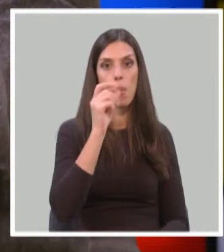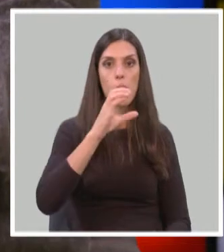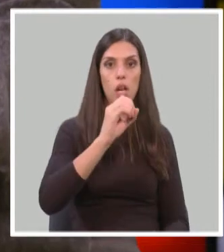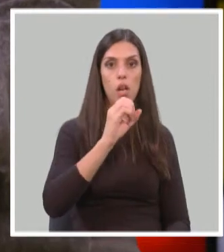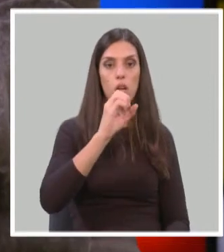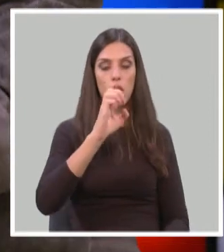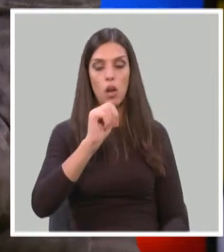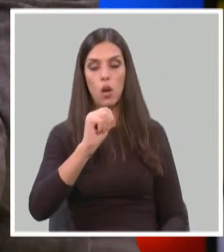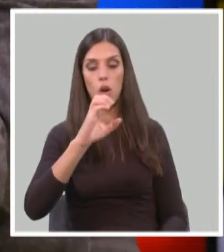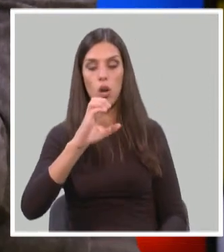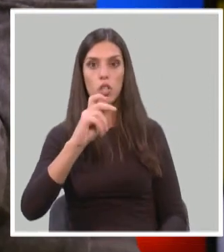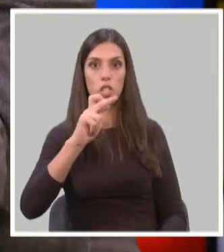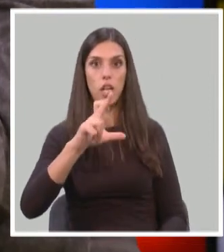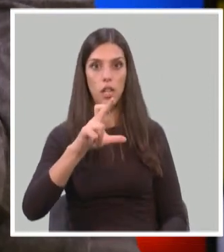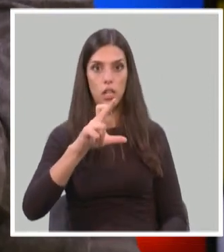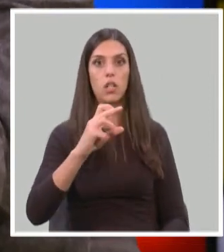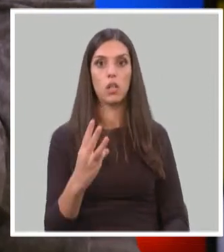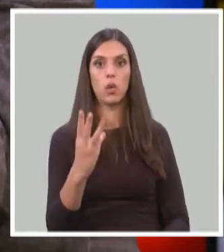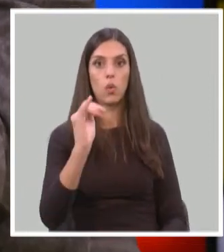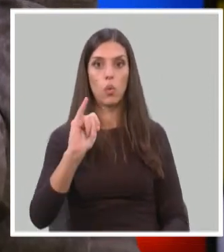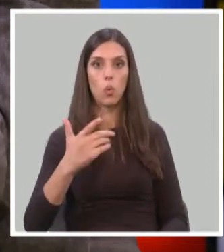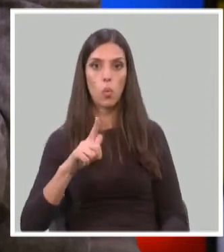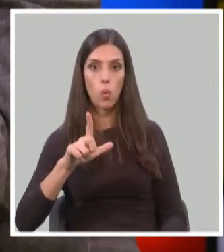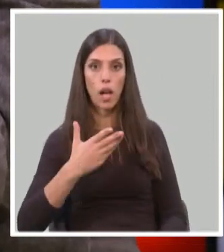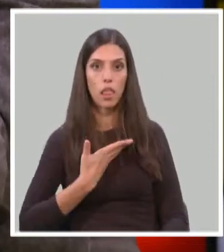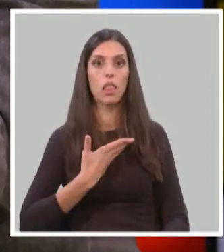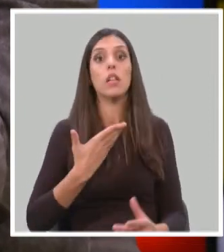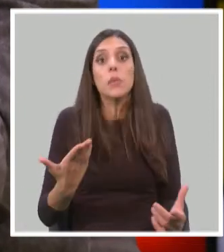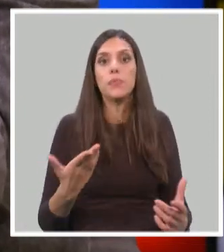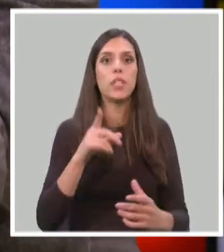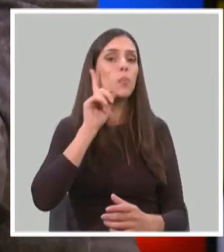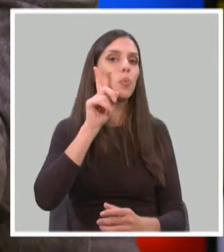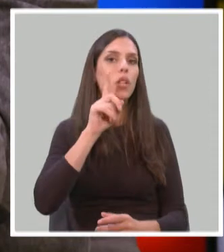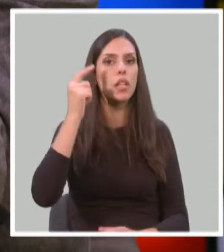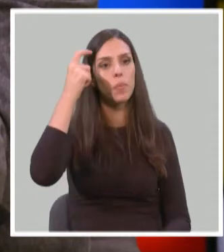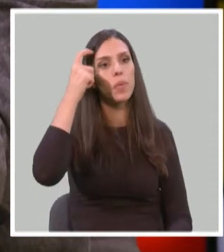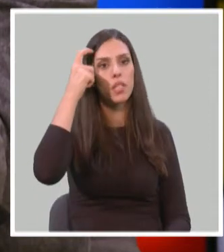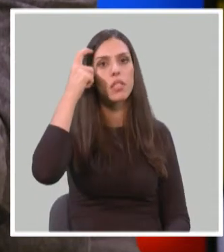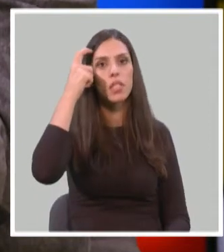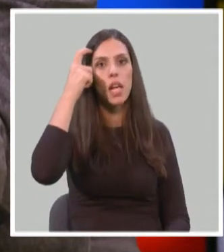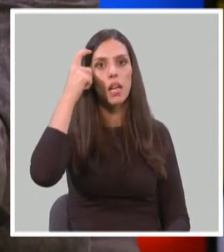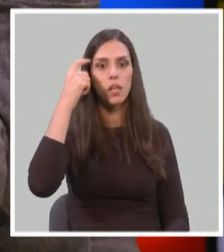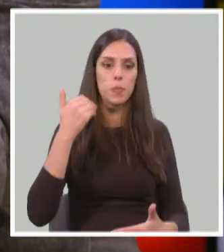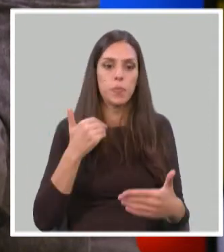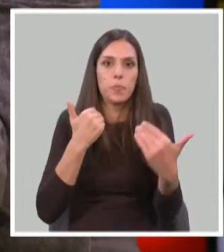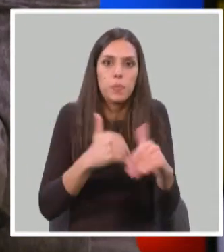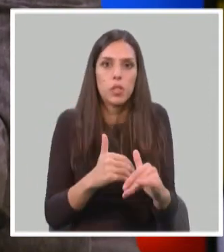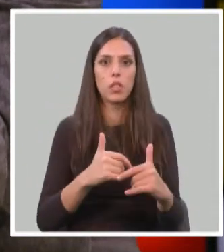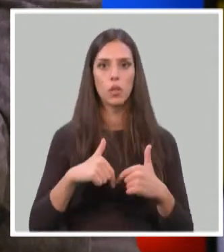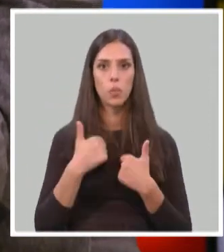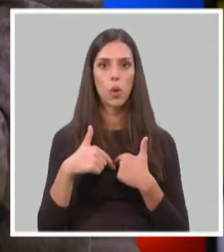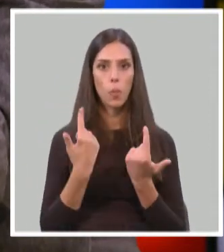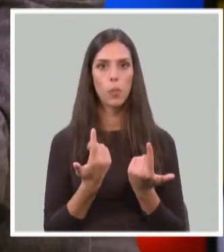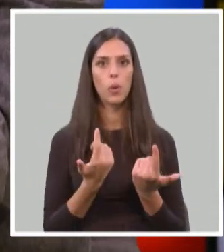ter noção da nossa finitude e das nossas incapacidades naturais de seres